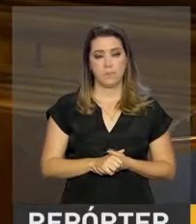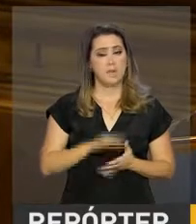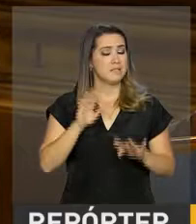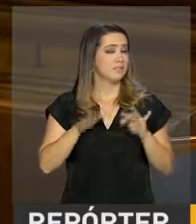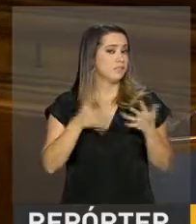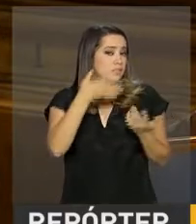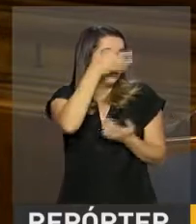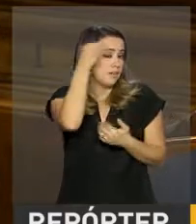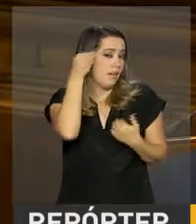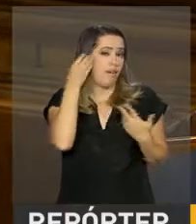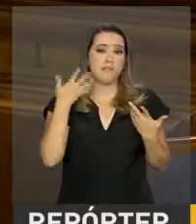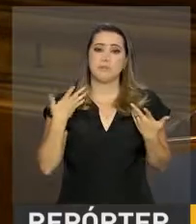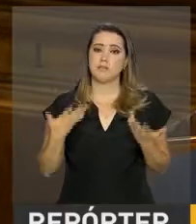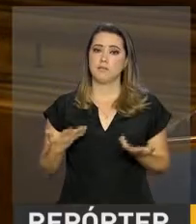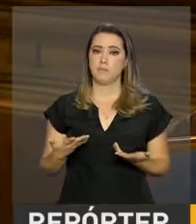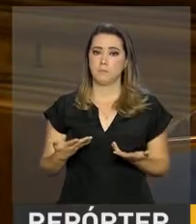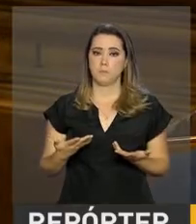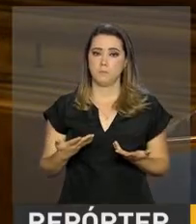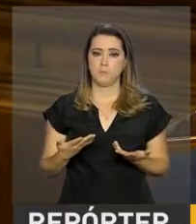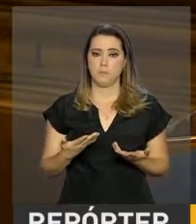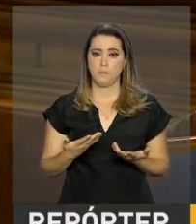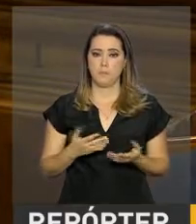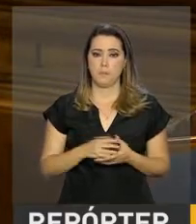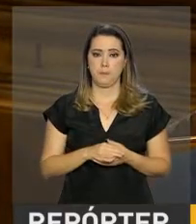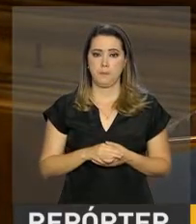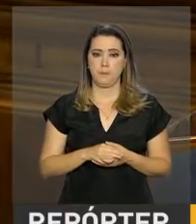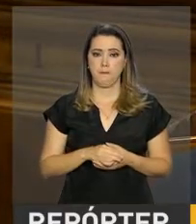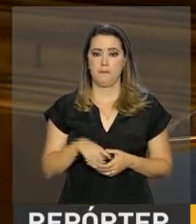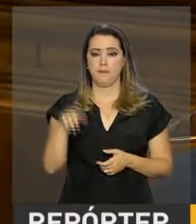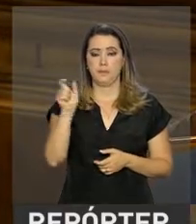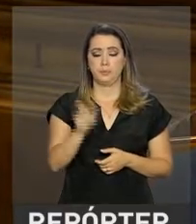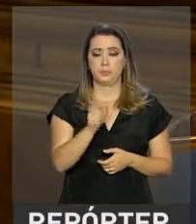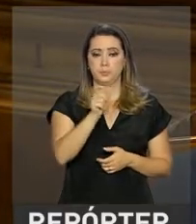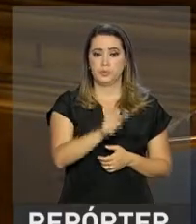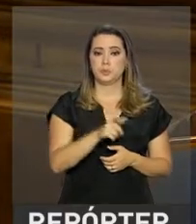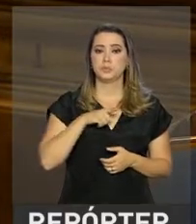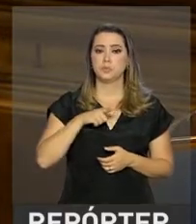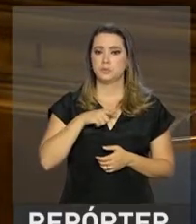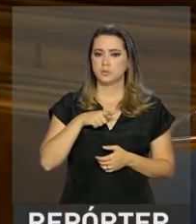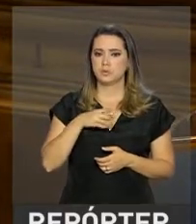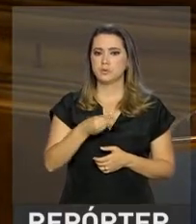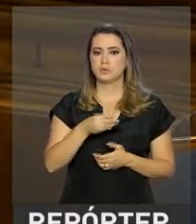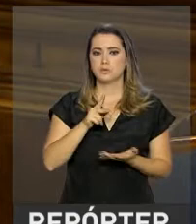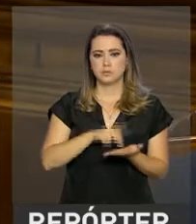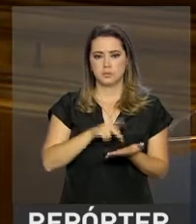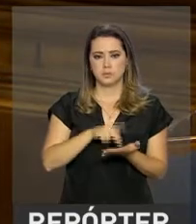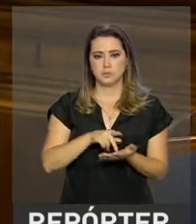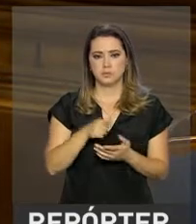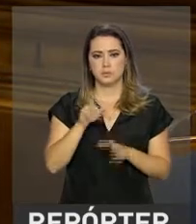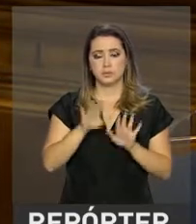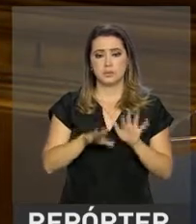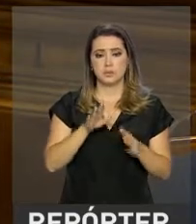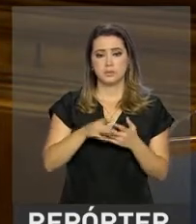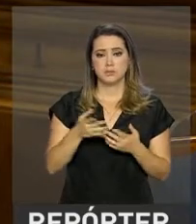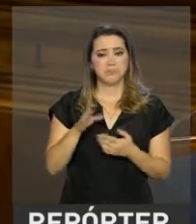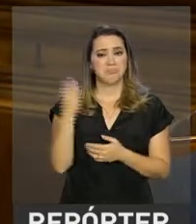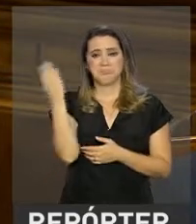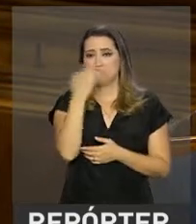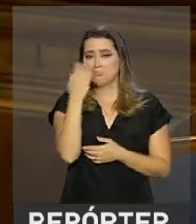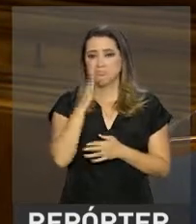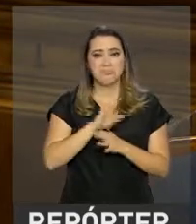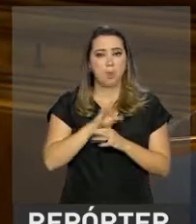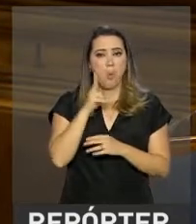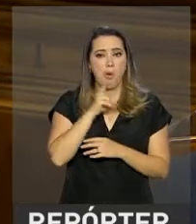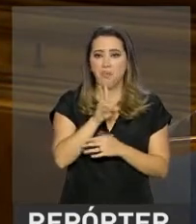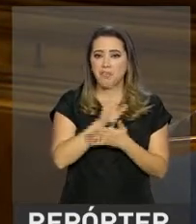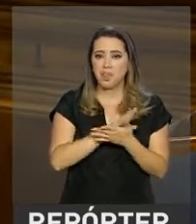esquece que essas pessoas existem, na verdade. Elas acabam se tornando invisíveis. E a